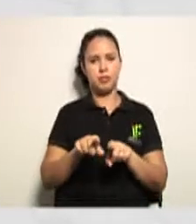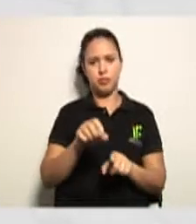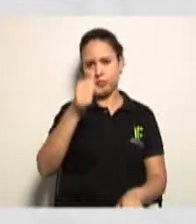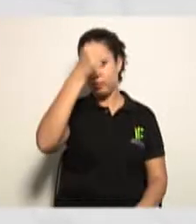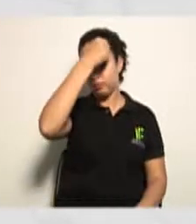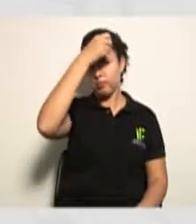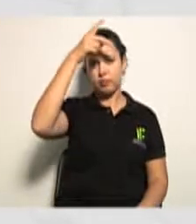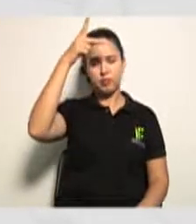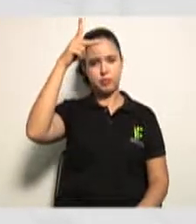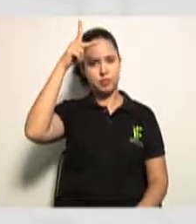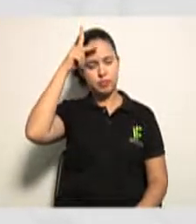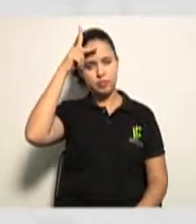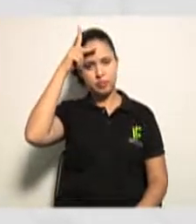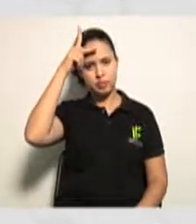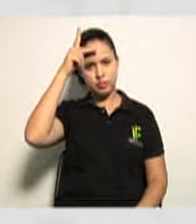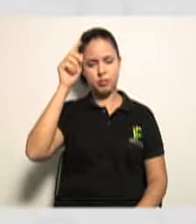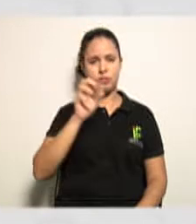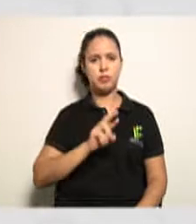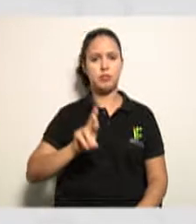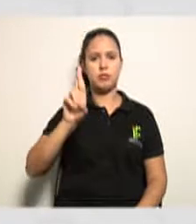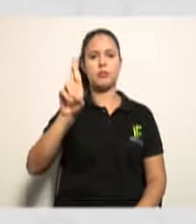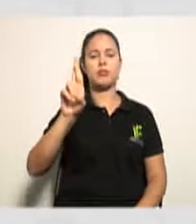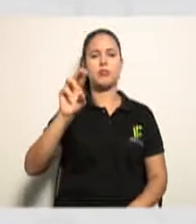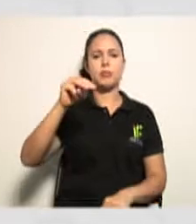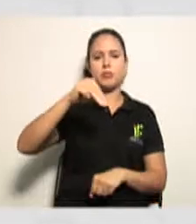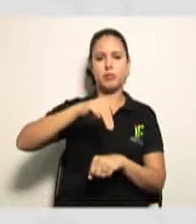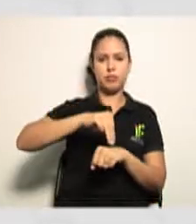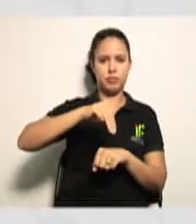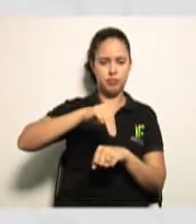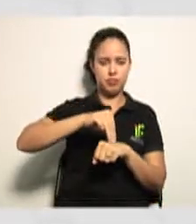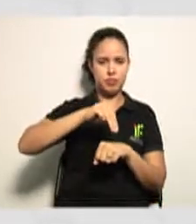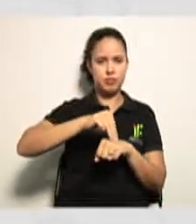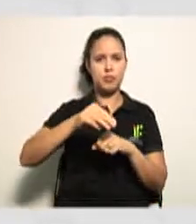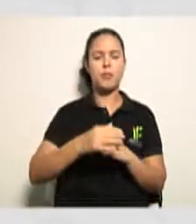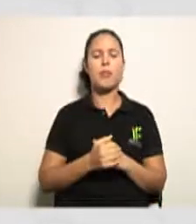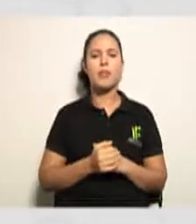prefeitos municipais, que são responsáveis pelo município. E